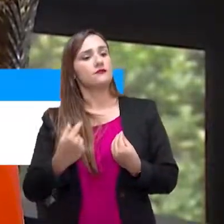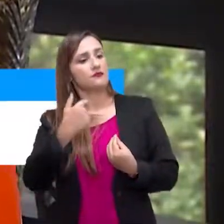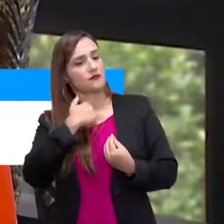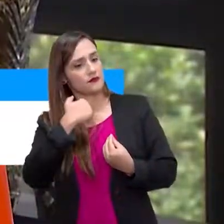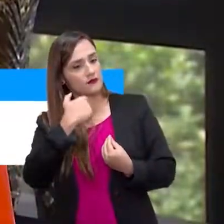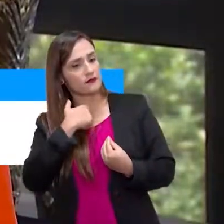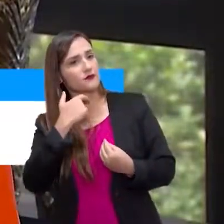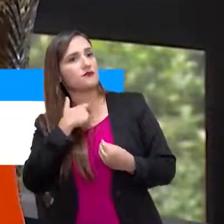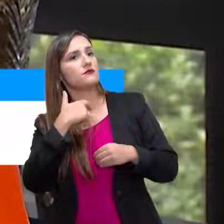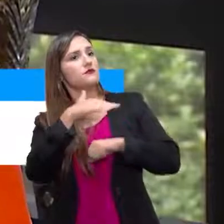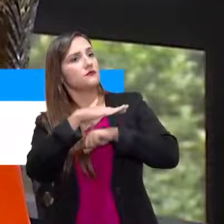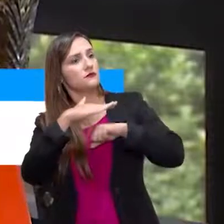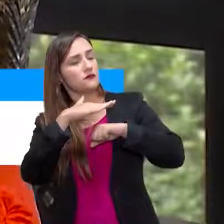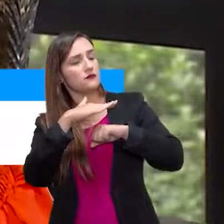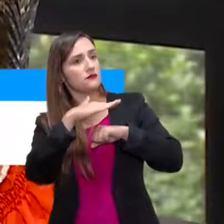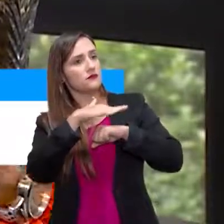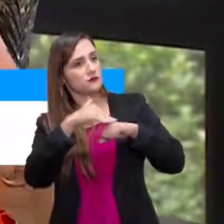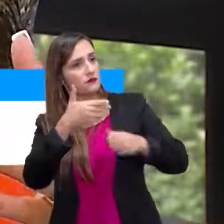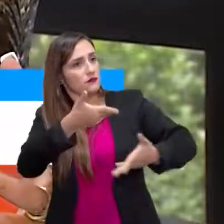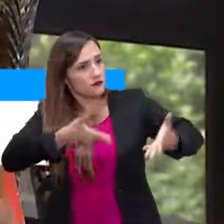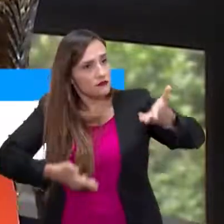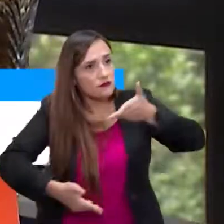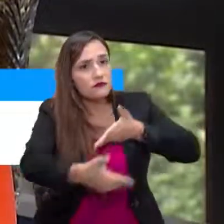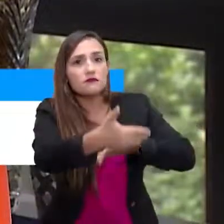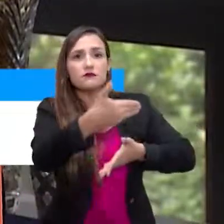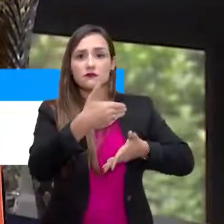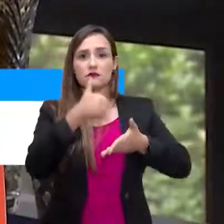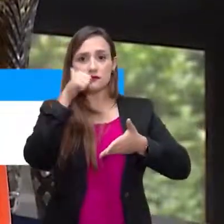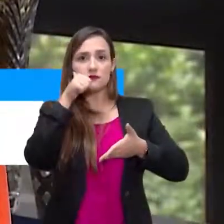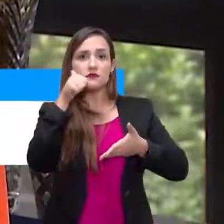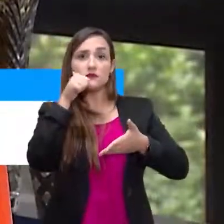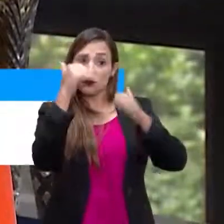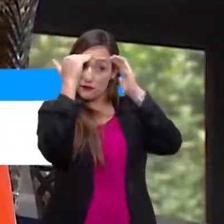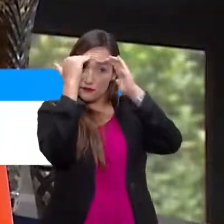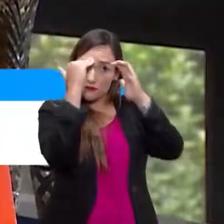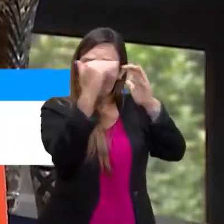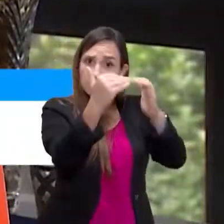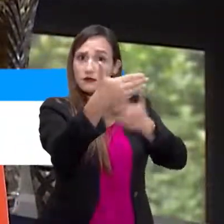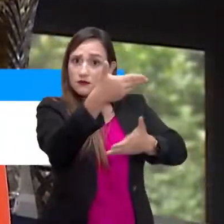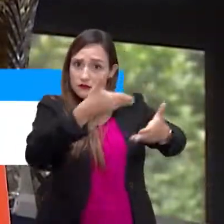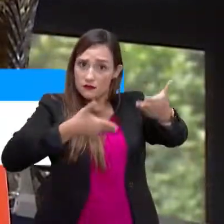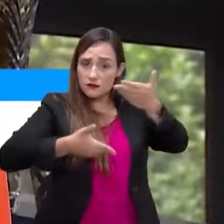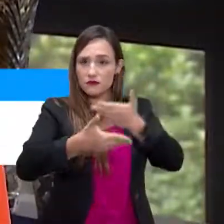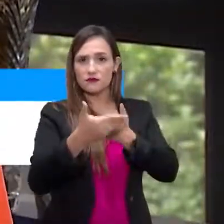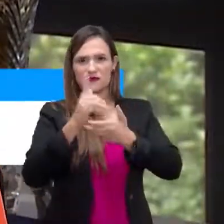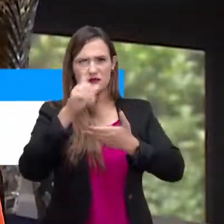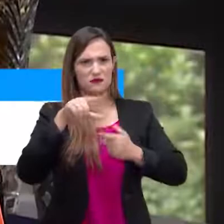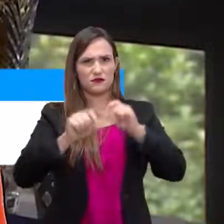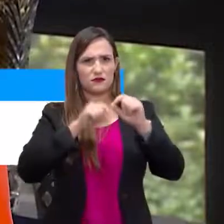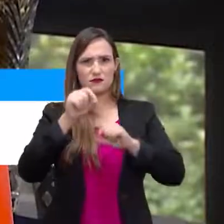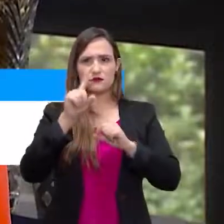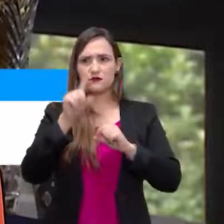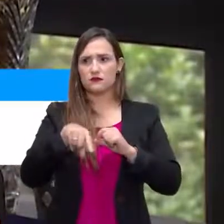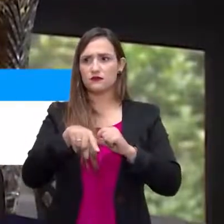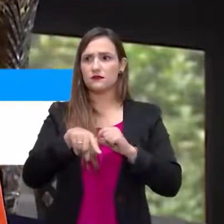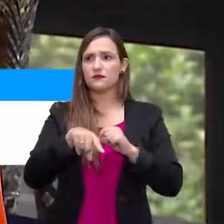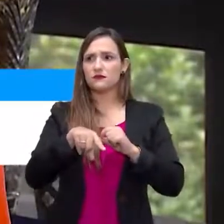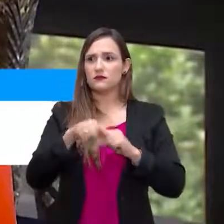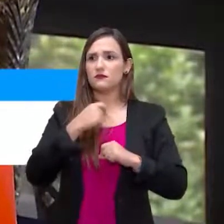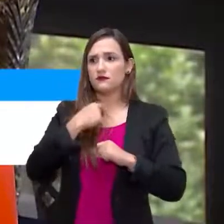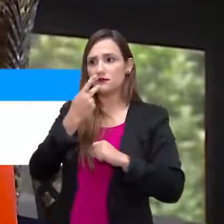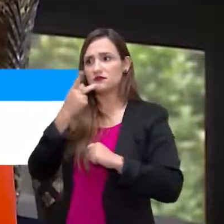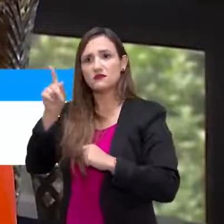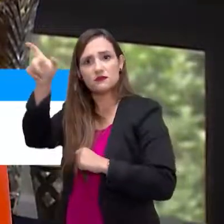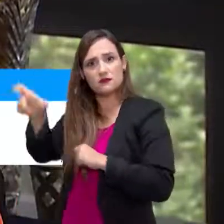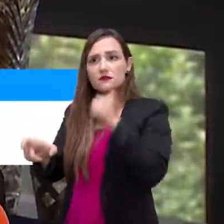de abordar a convivência no ambiente de trabalho também com essas mulheres, né? Eu falo que esse projeto não é para falar